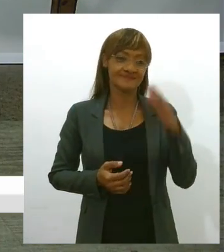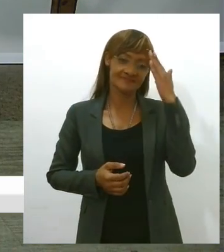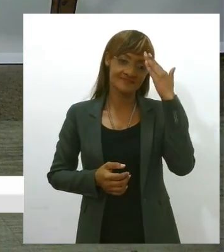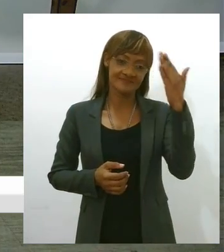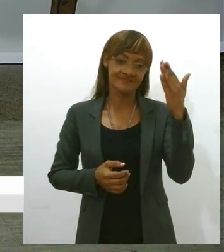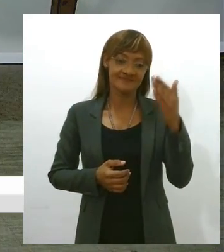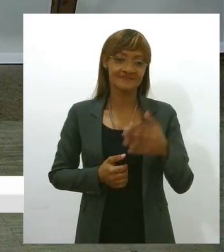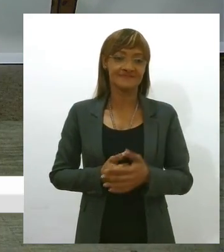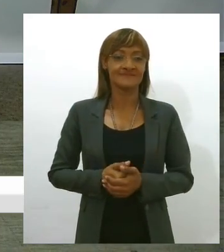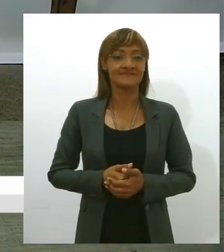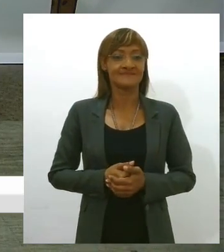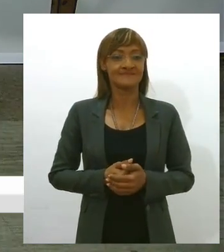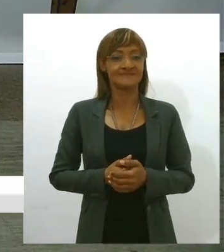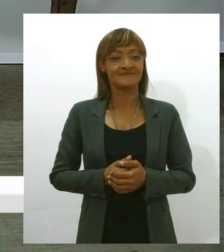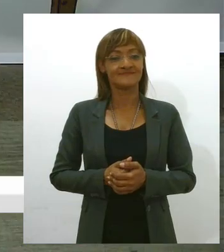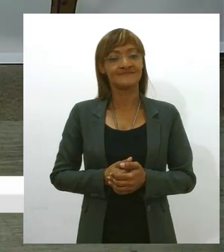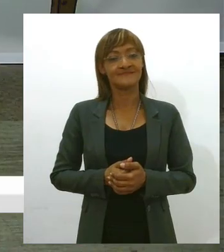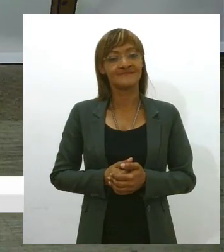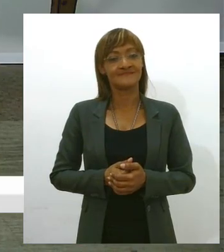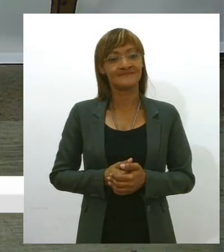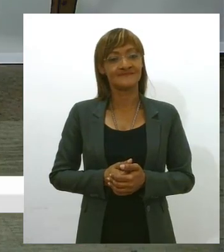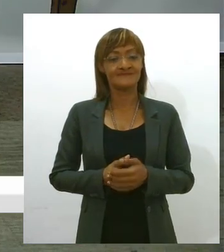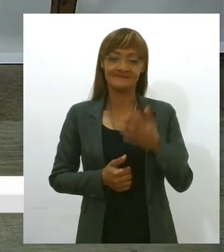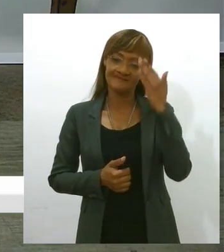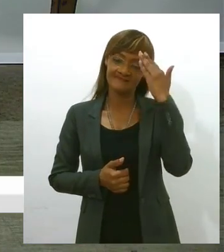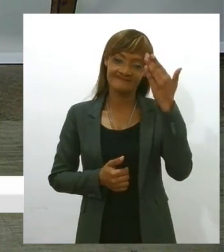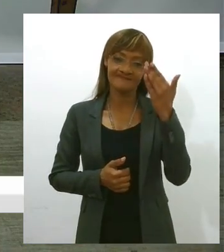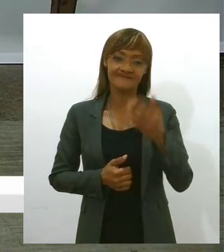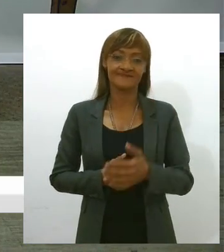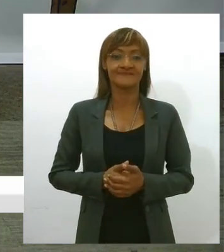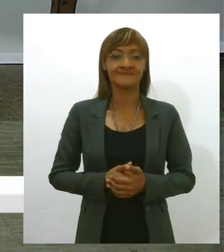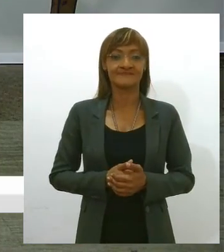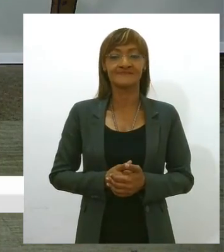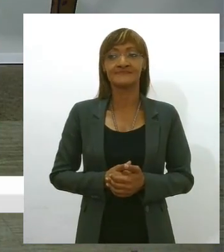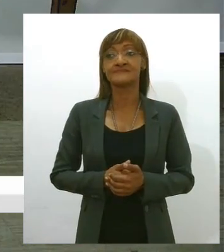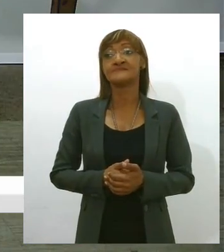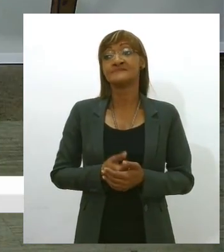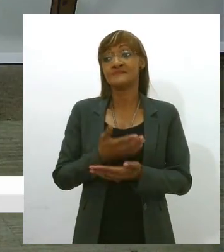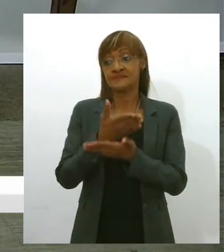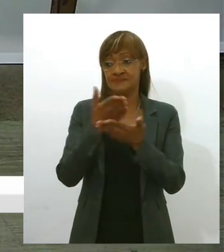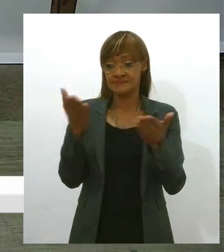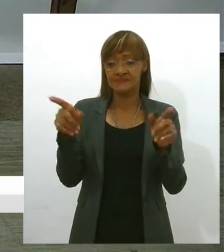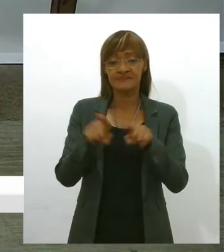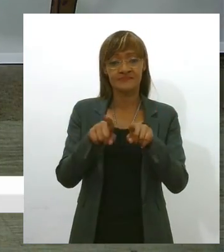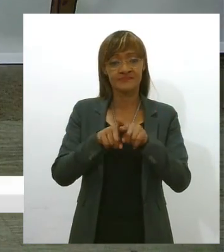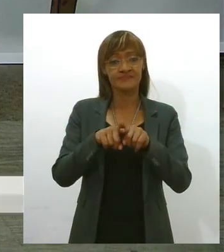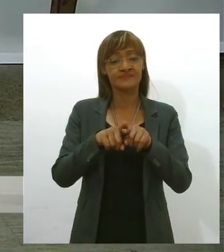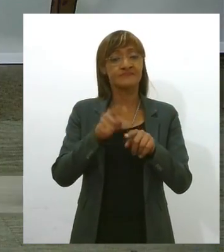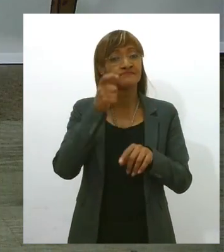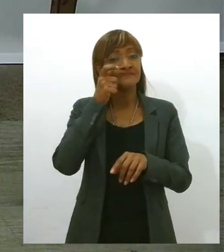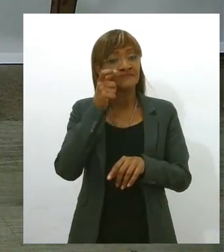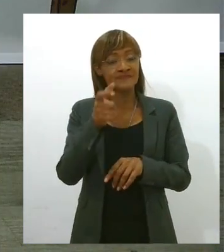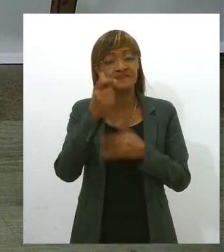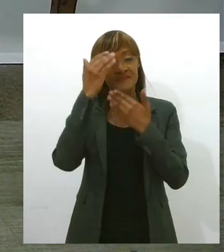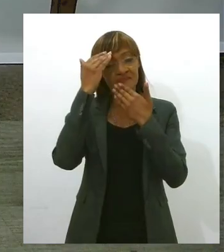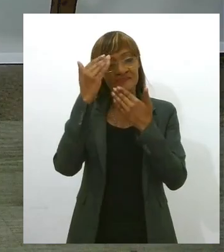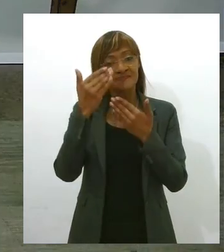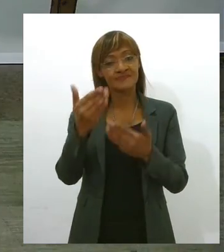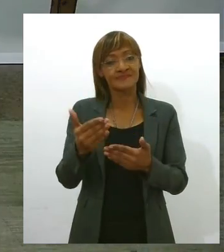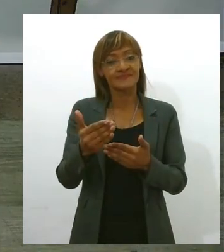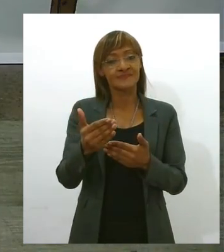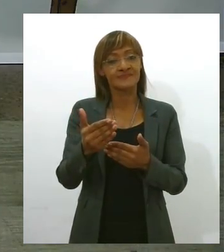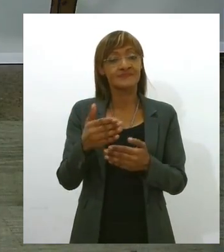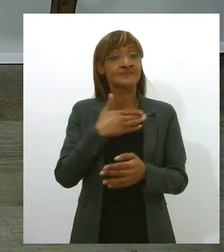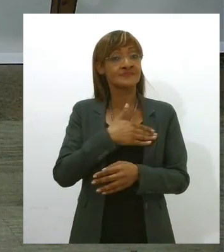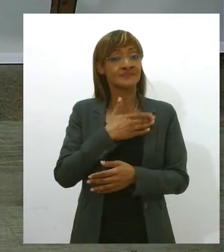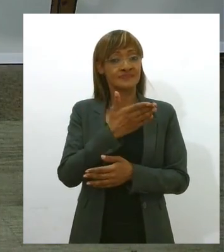oportunidade. Obrigadão, obrigadão. Bom, e você também que assistiu o programa de hoje, obrigada pela companhia, espero que tenham gostado. Continue